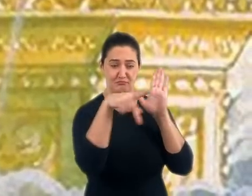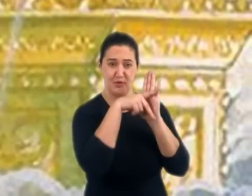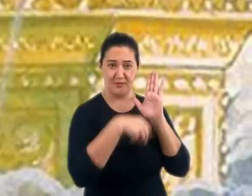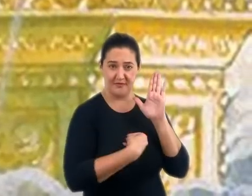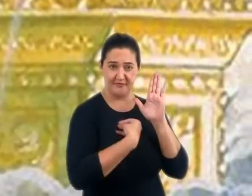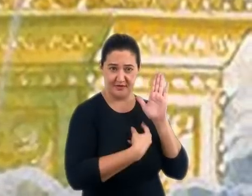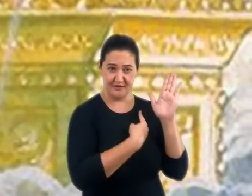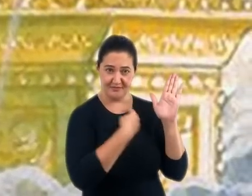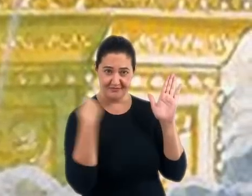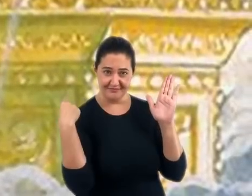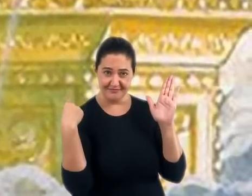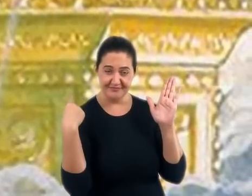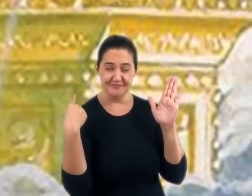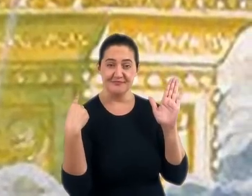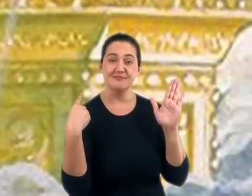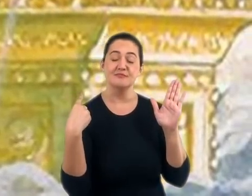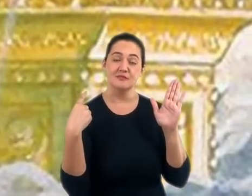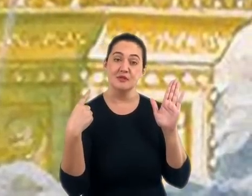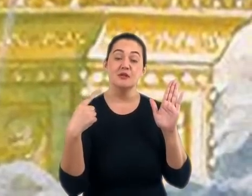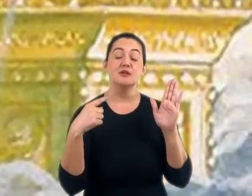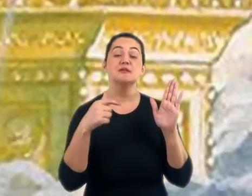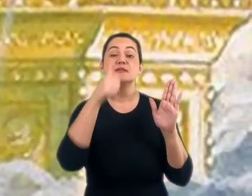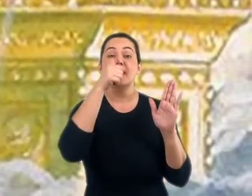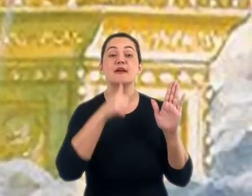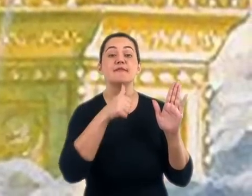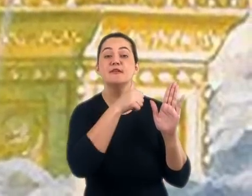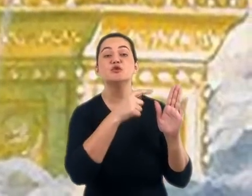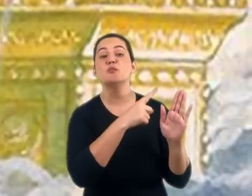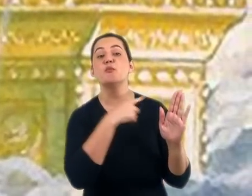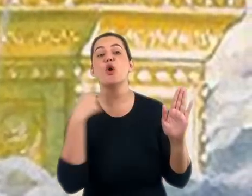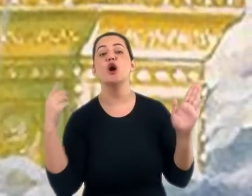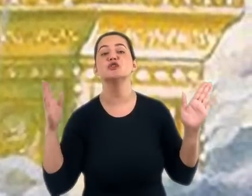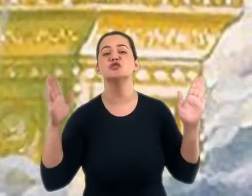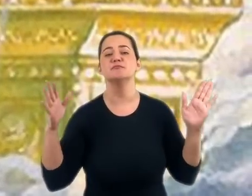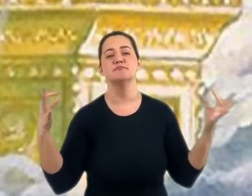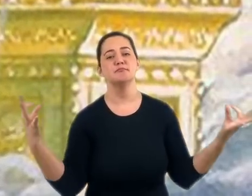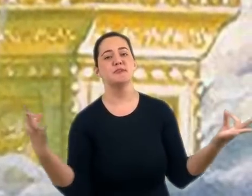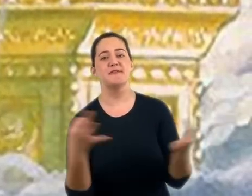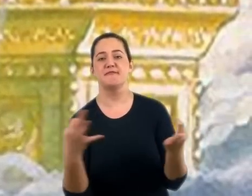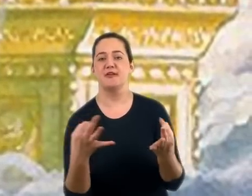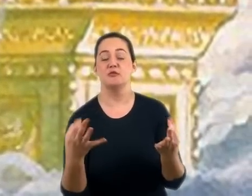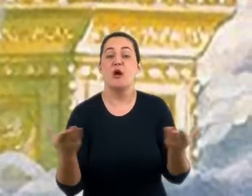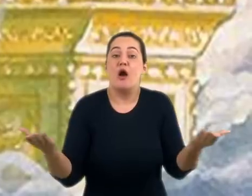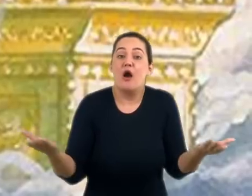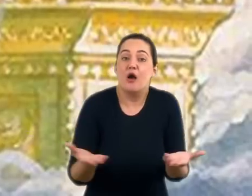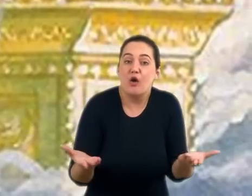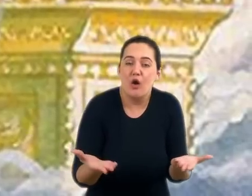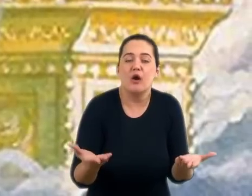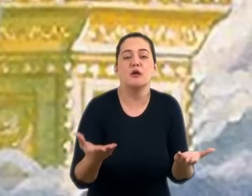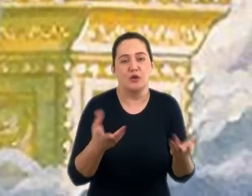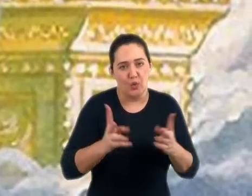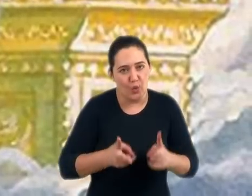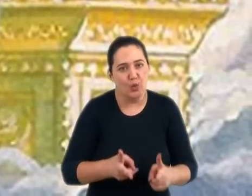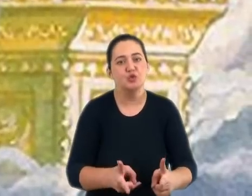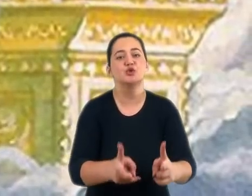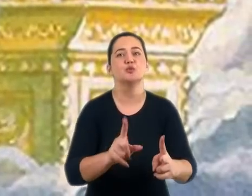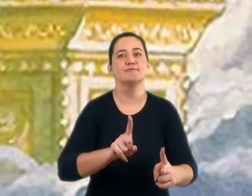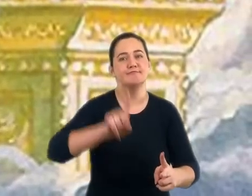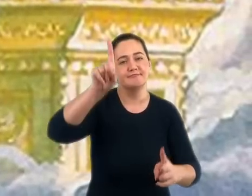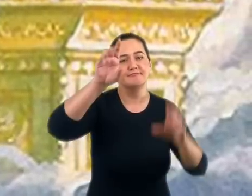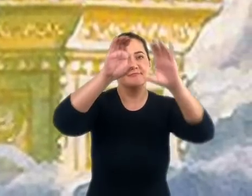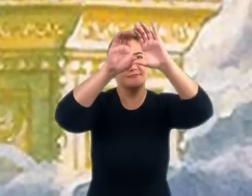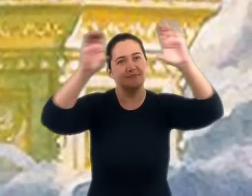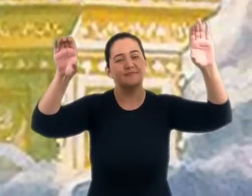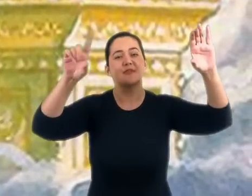por amor de todos nós. O sacrifício que ele fez foi perfeito e agora ele continua sendo